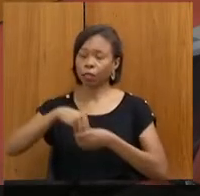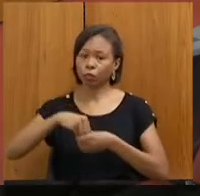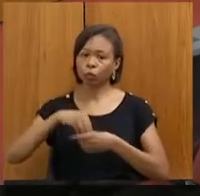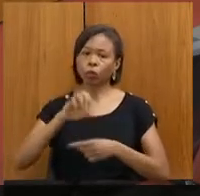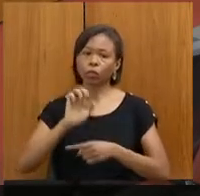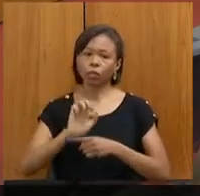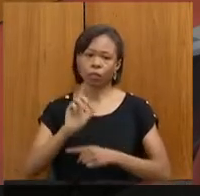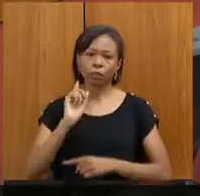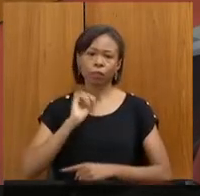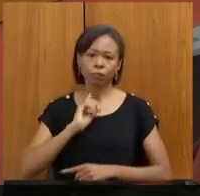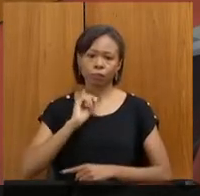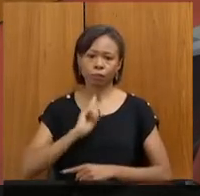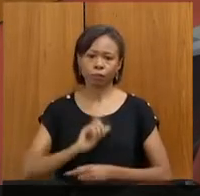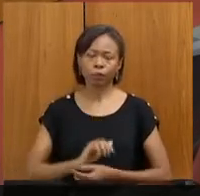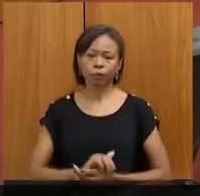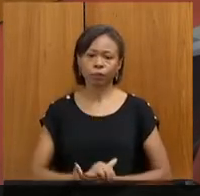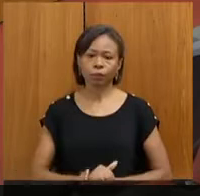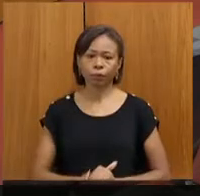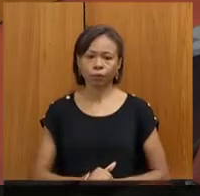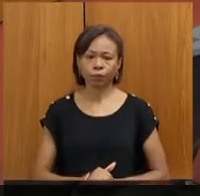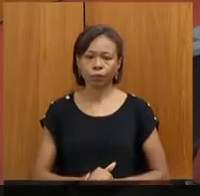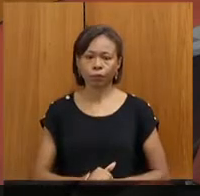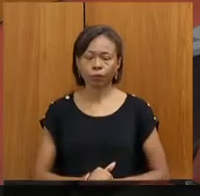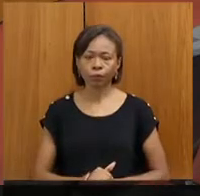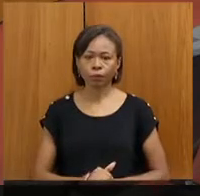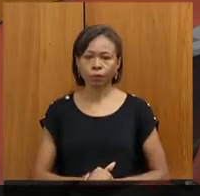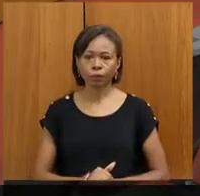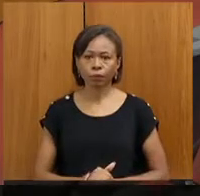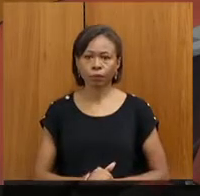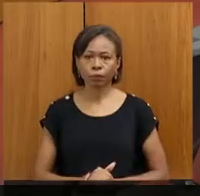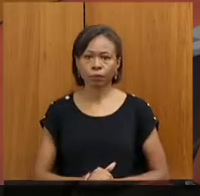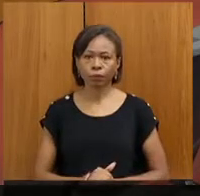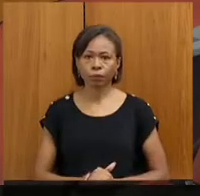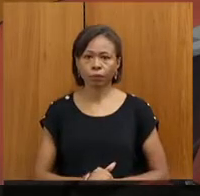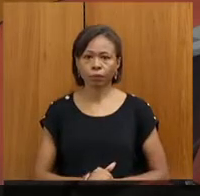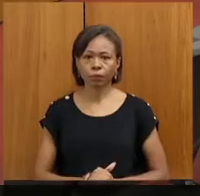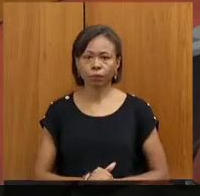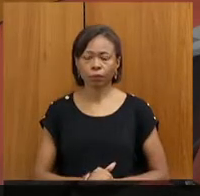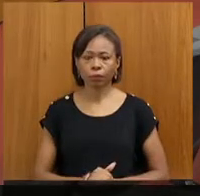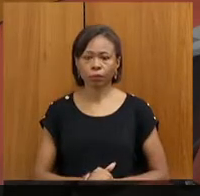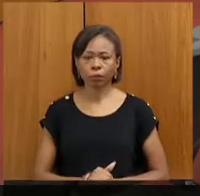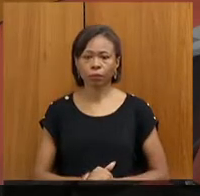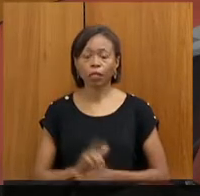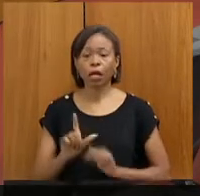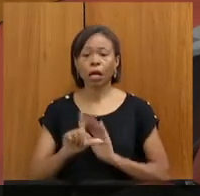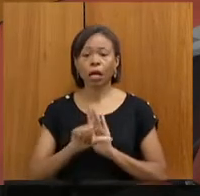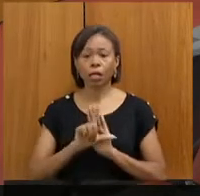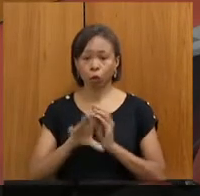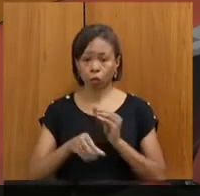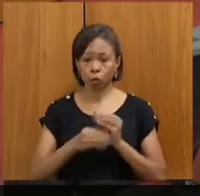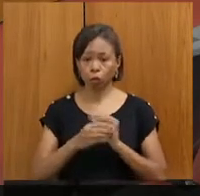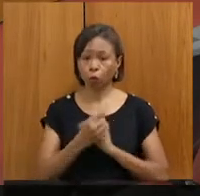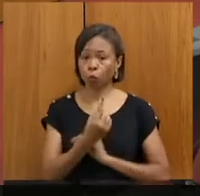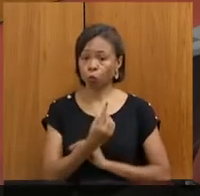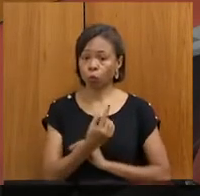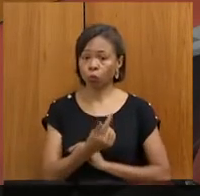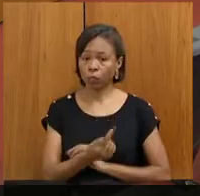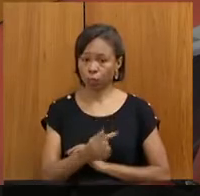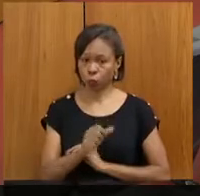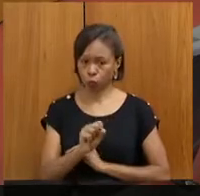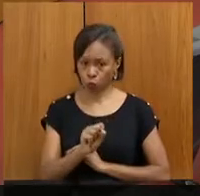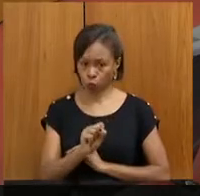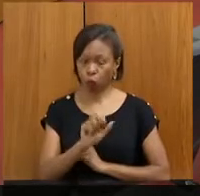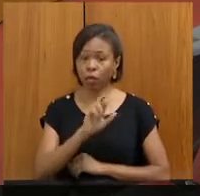Gerais próximo por favor é bom a lei complementar 178 o